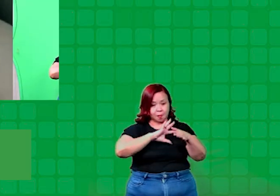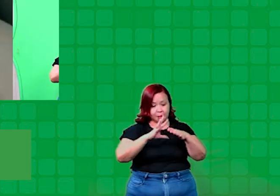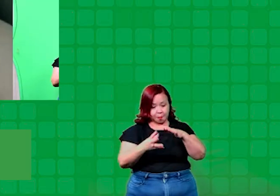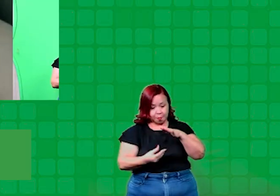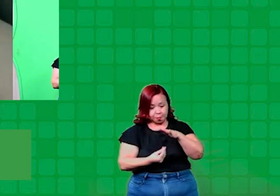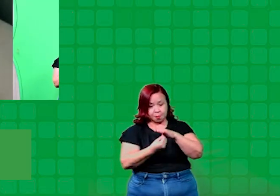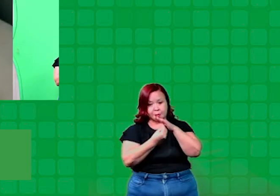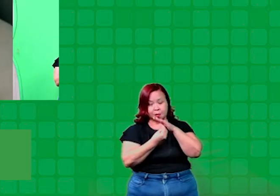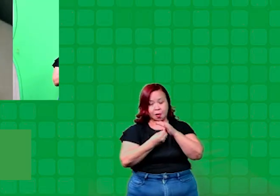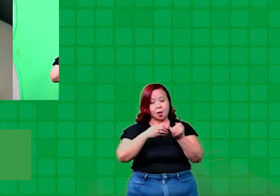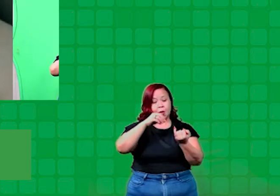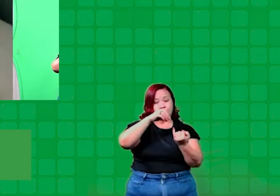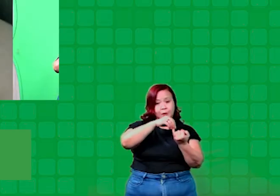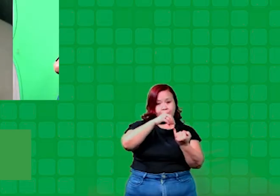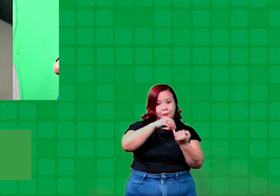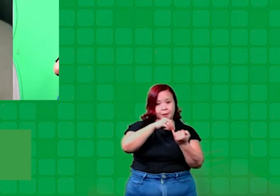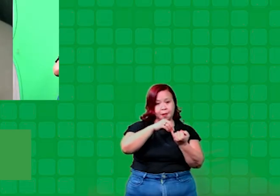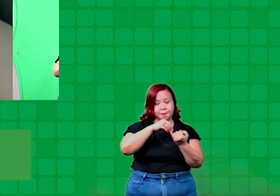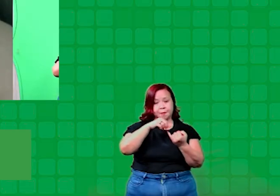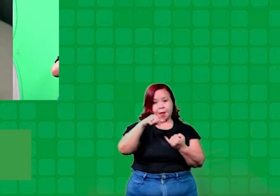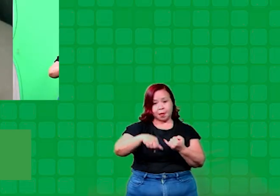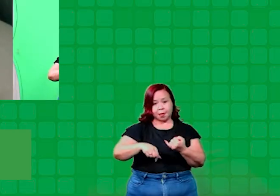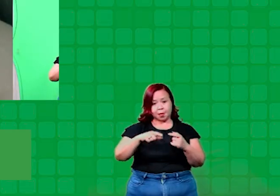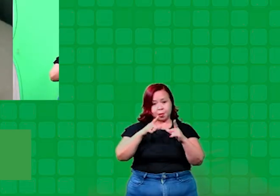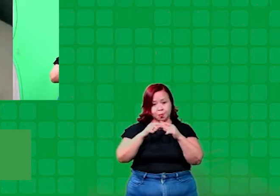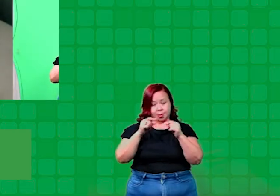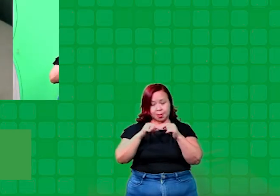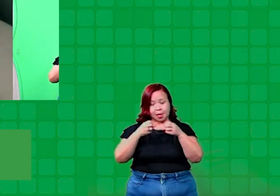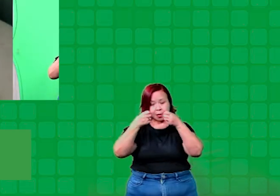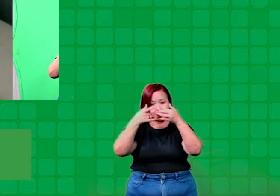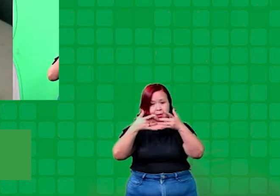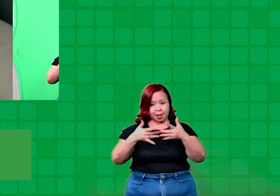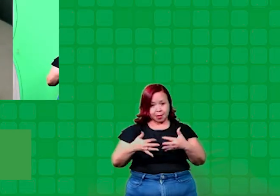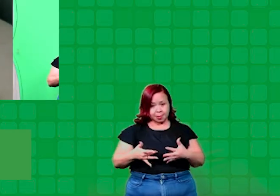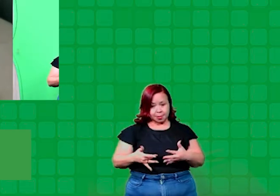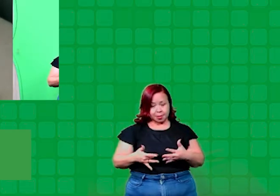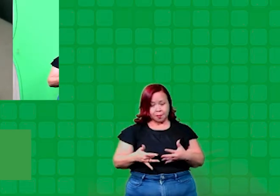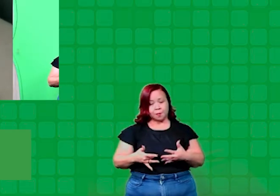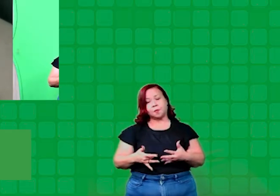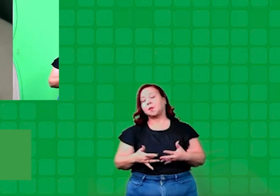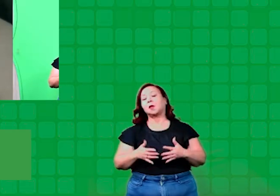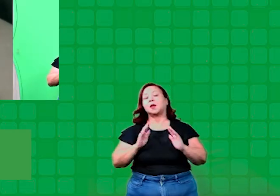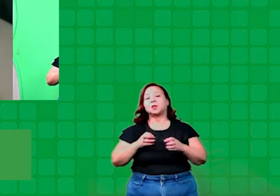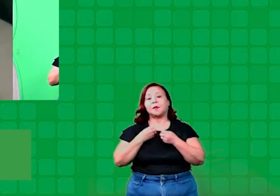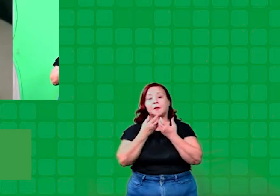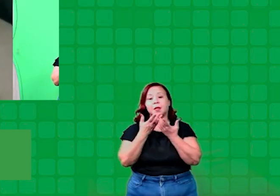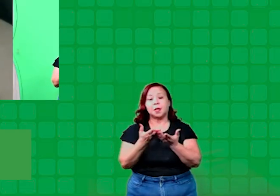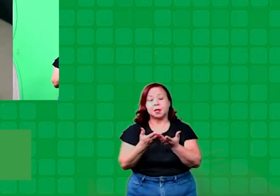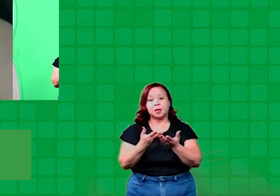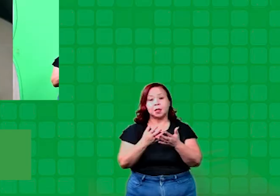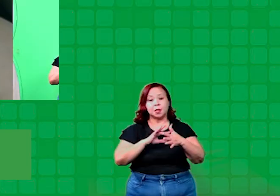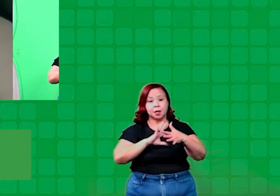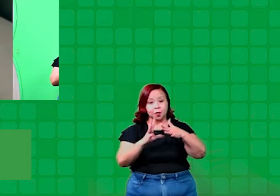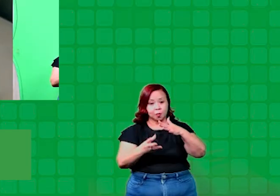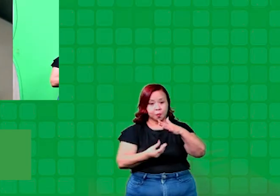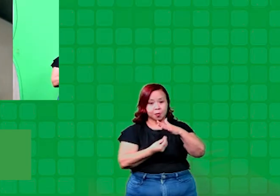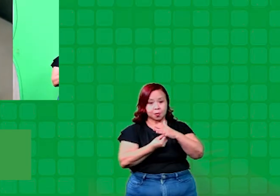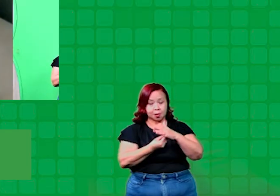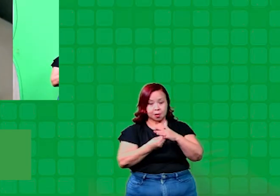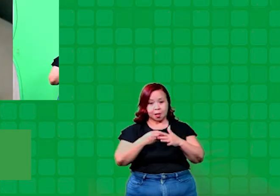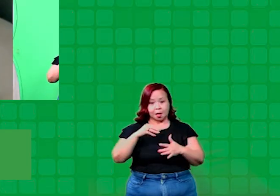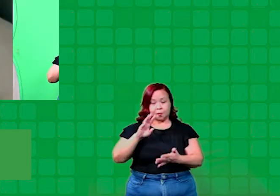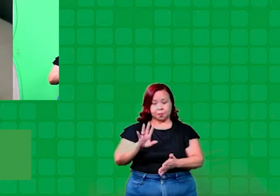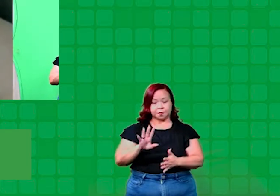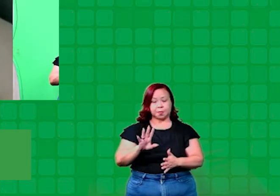Federal de Brasília, IFB. A justificativa, como eu já coloquei aqui, que o repositório é o meio, a